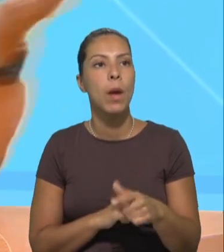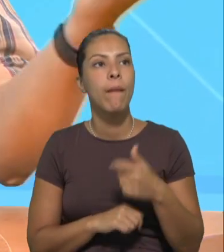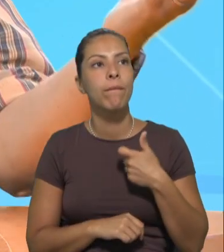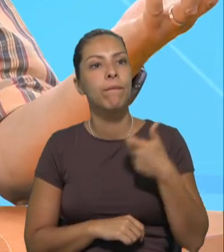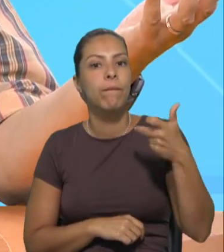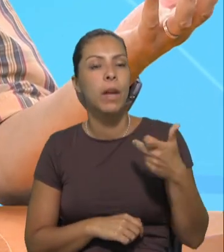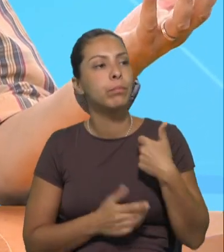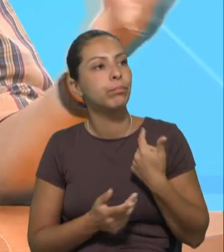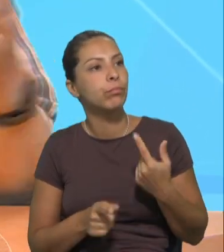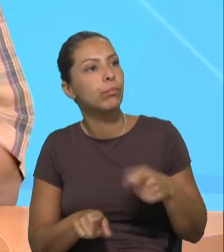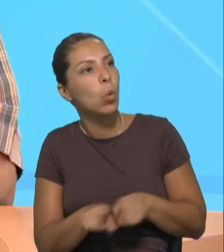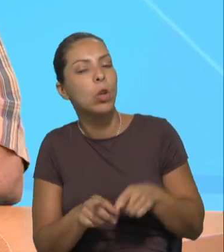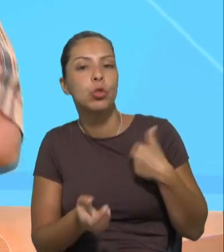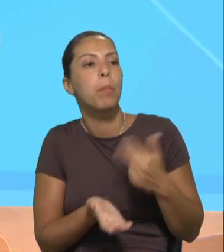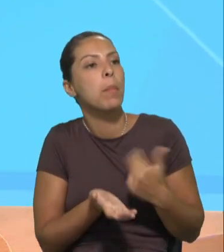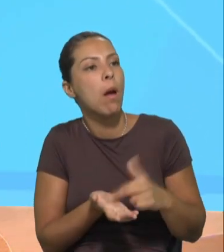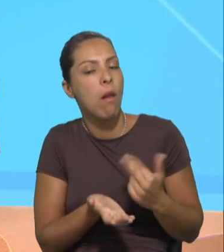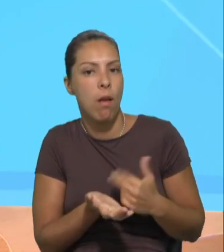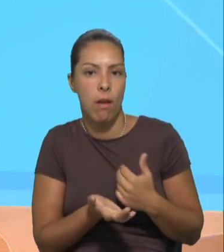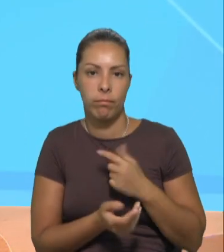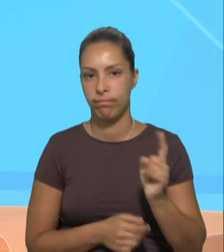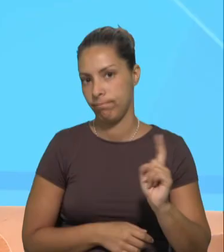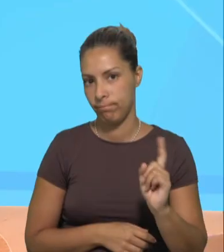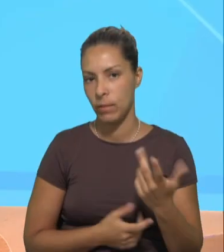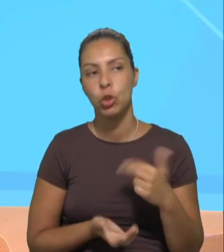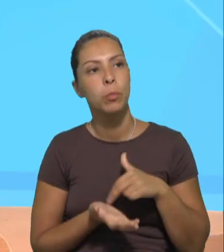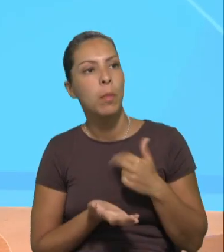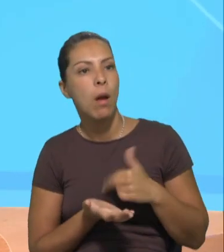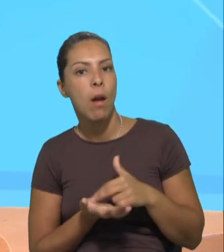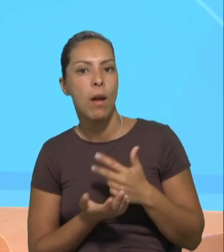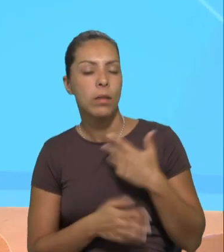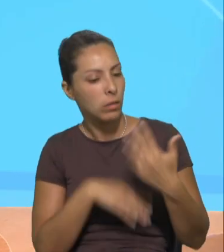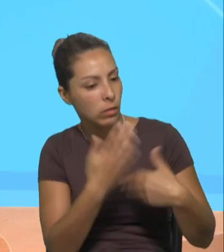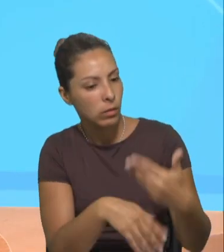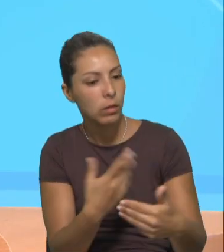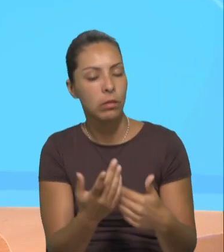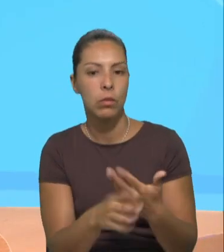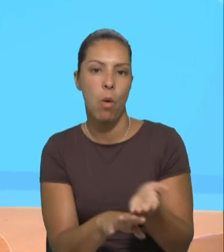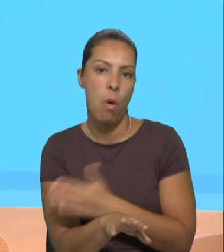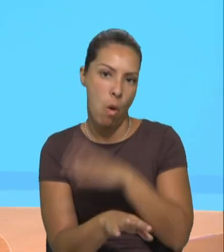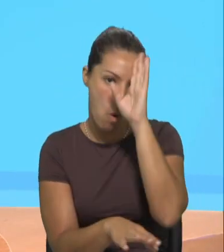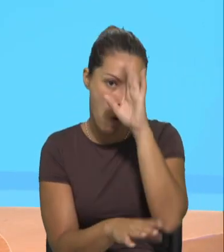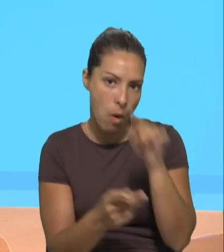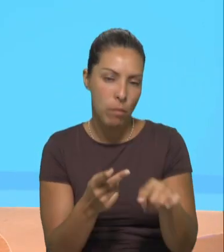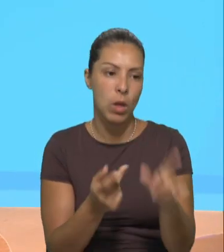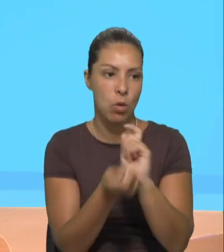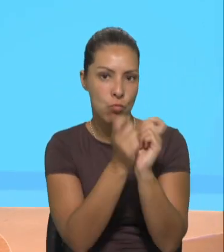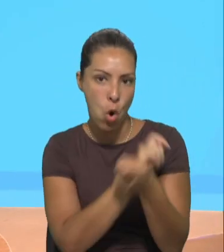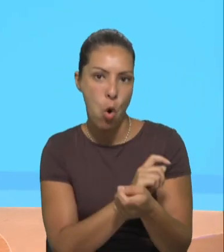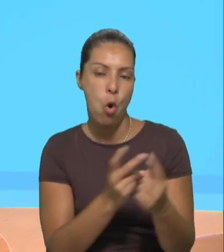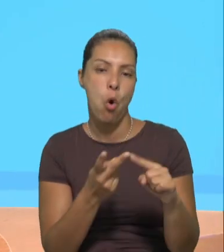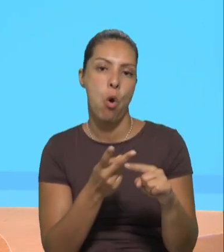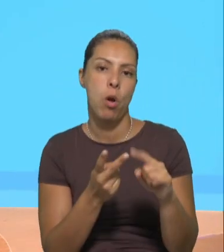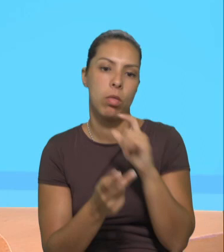espera, como dizia o padre João Lourenço, uma esperança que espera, mas uma esperança que antecipa, que transforma, que faz